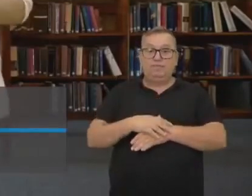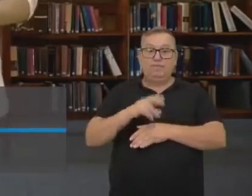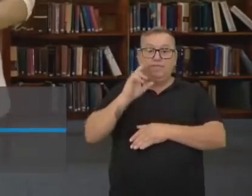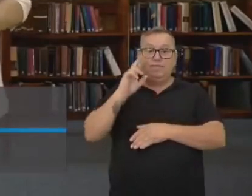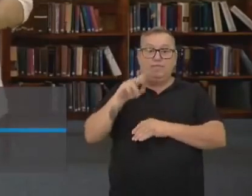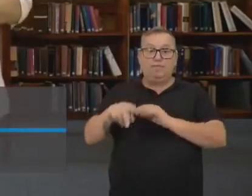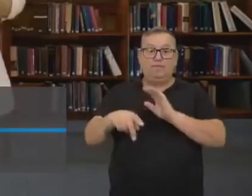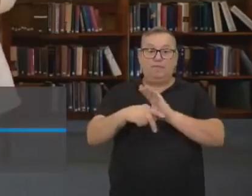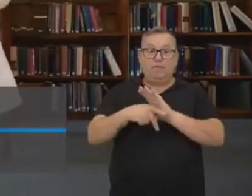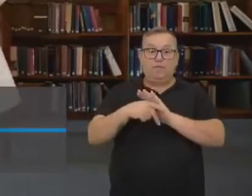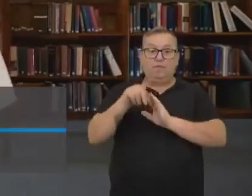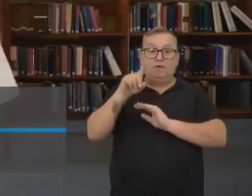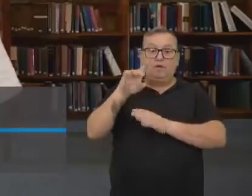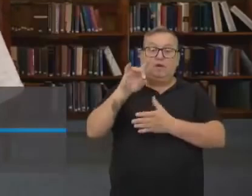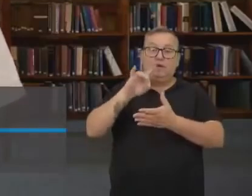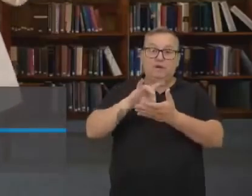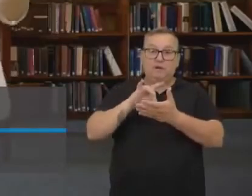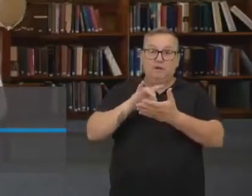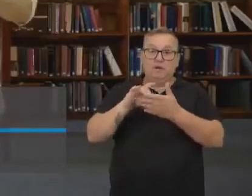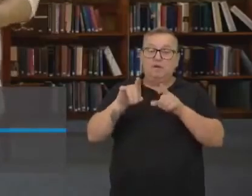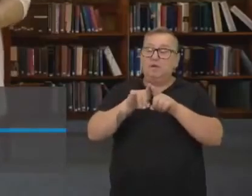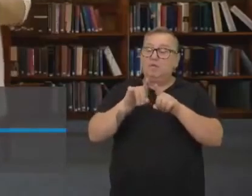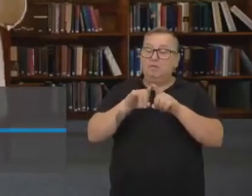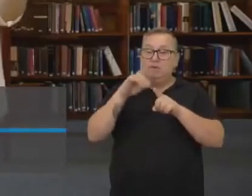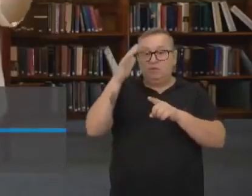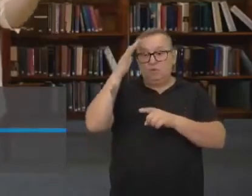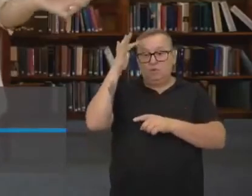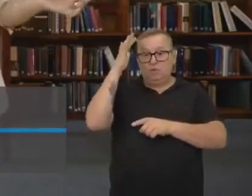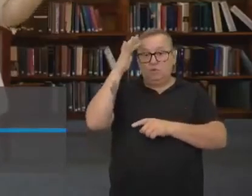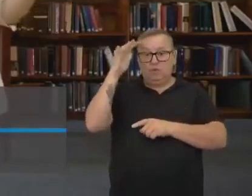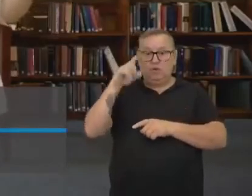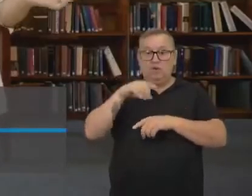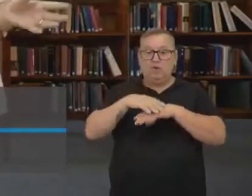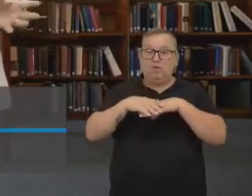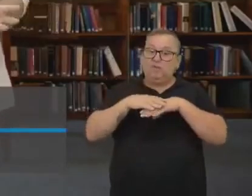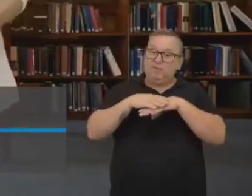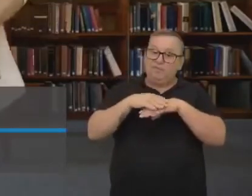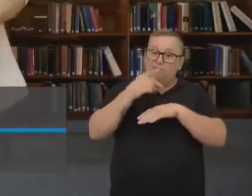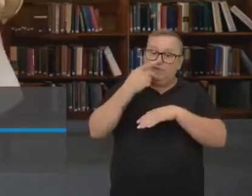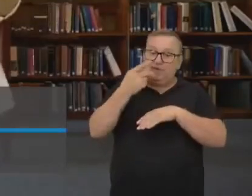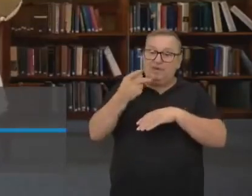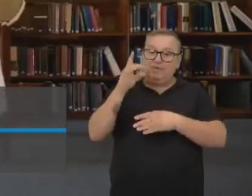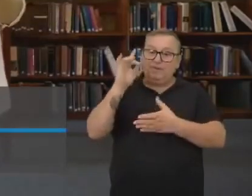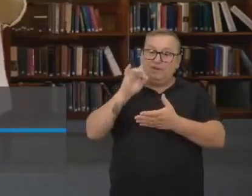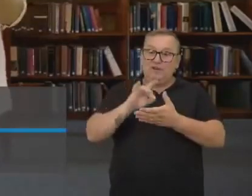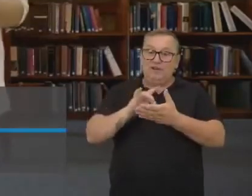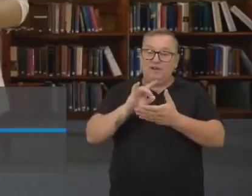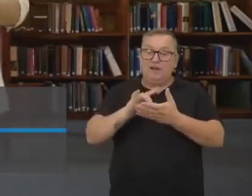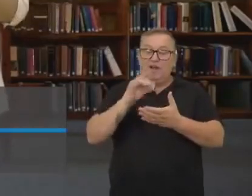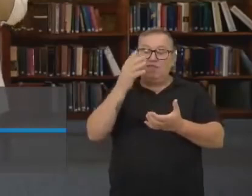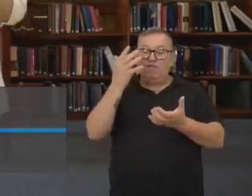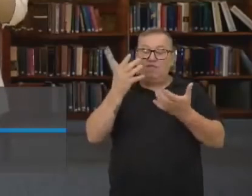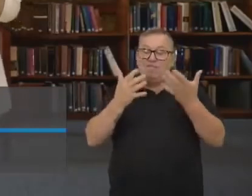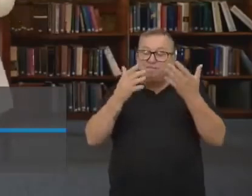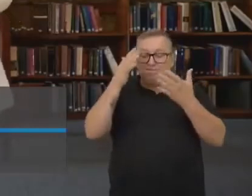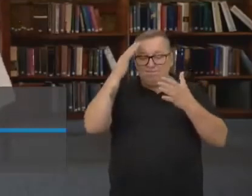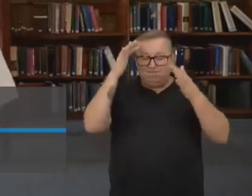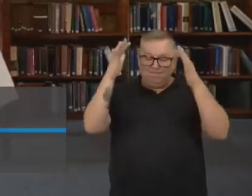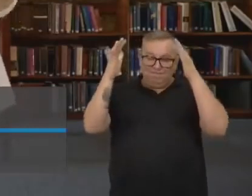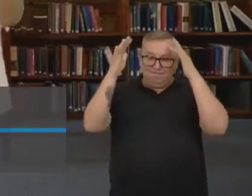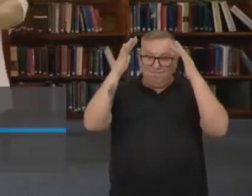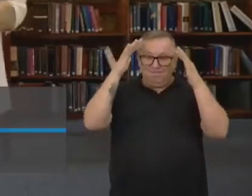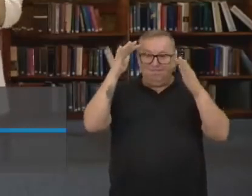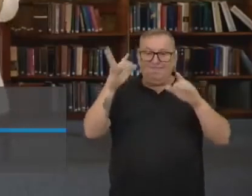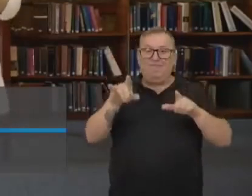apropriação dessa realidade com a fantasia, por isso que nós começamos nossa aula lá falando de realidade e fantasia. E dentre